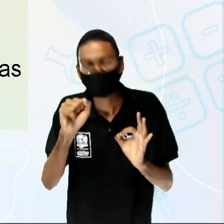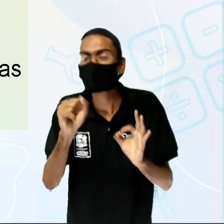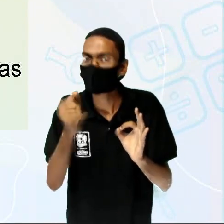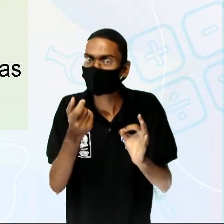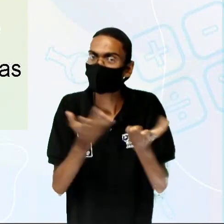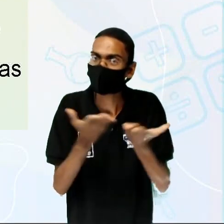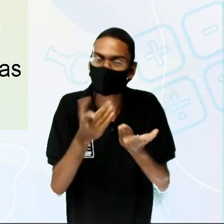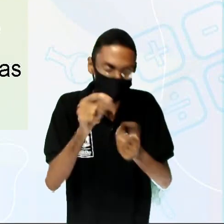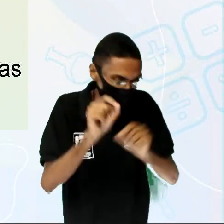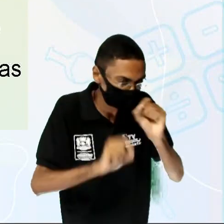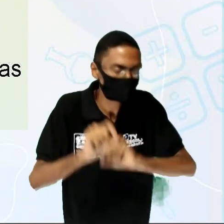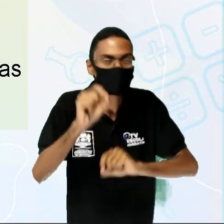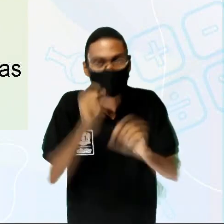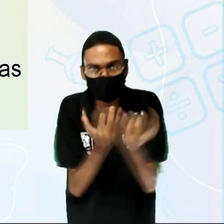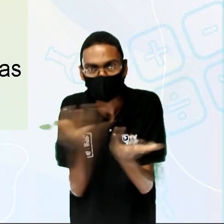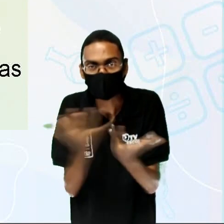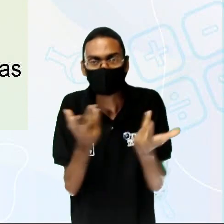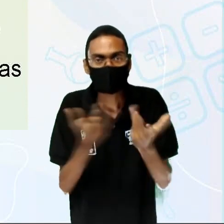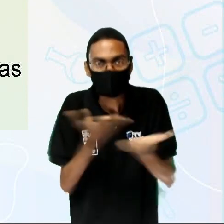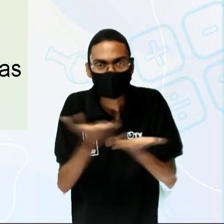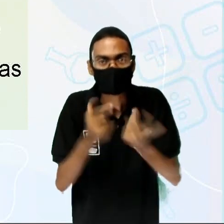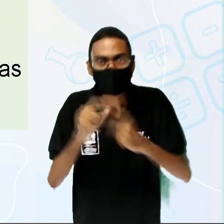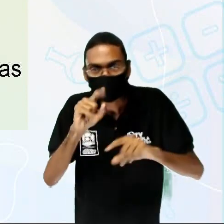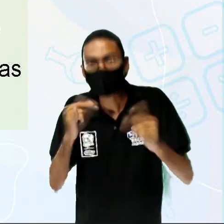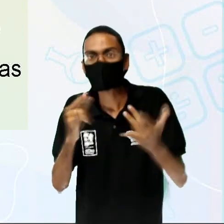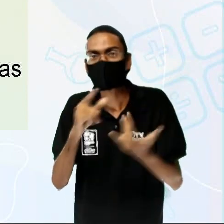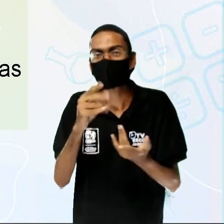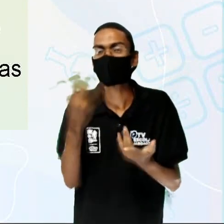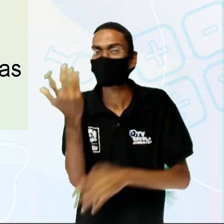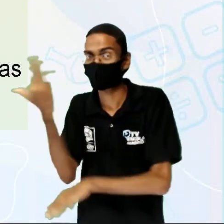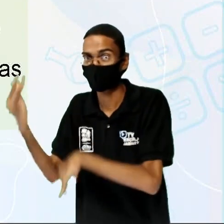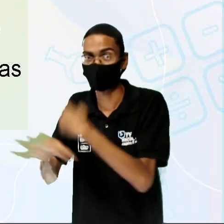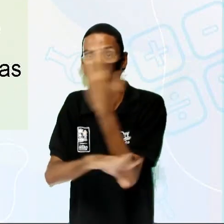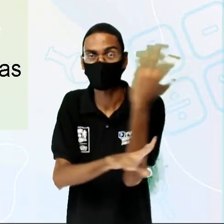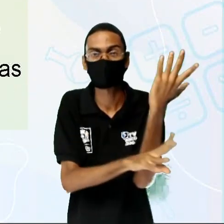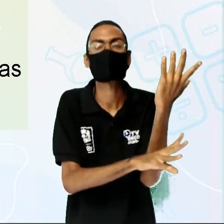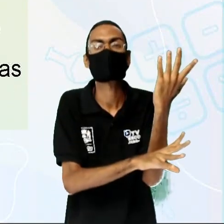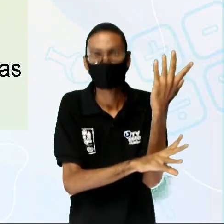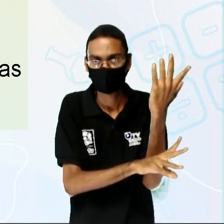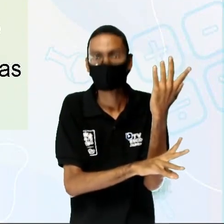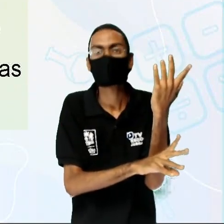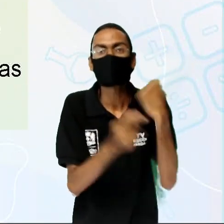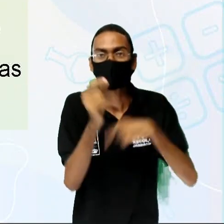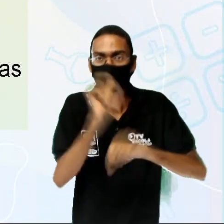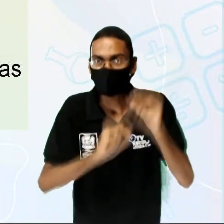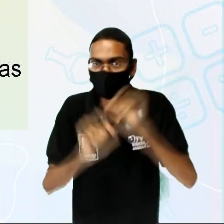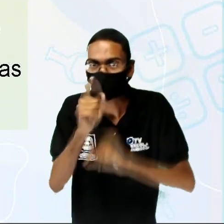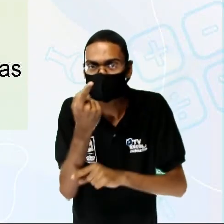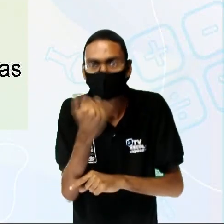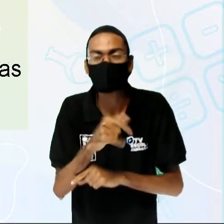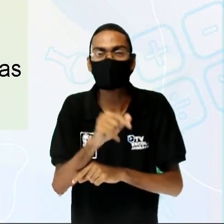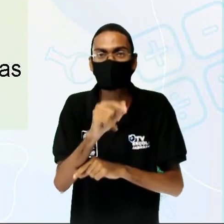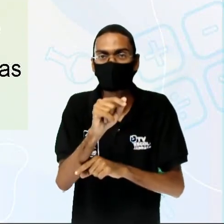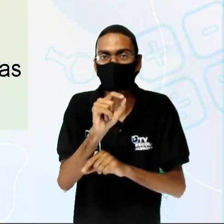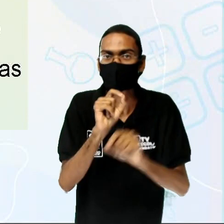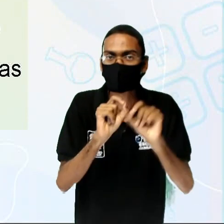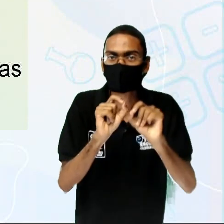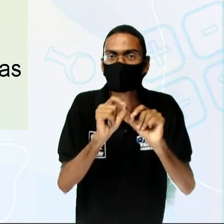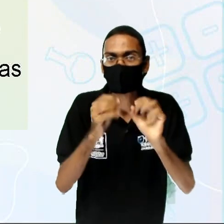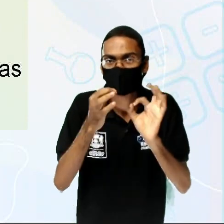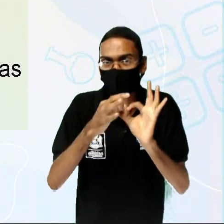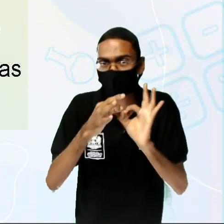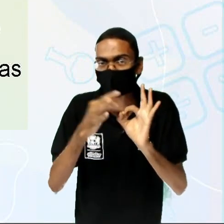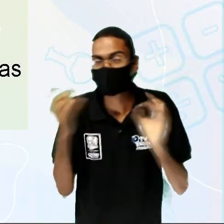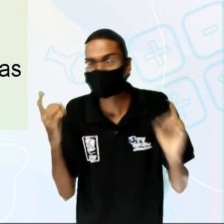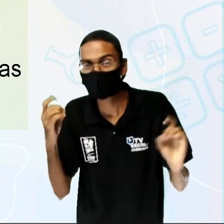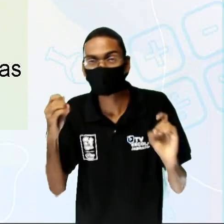por fim as chamadas florestas equatoriais e tropicais nas regiões de baixas latitudes, ou seja, mais próximas à linha do